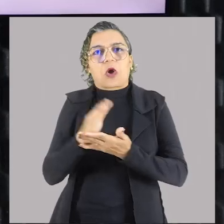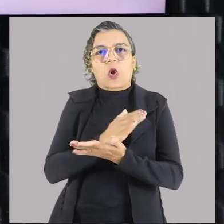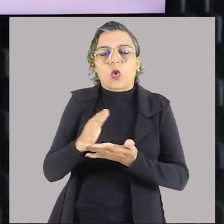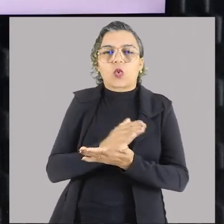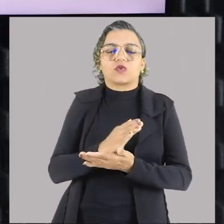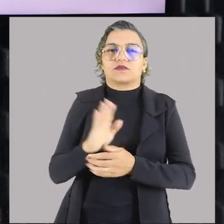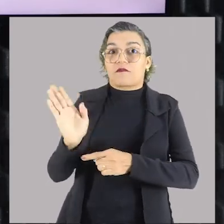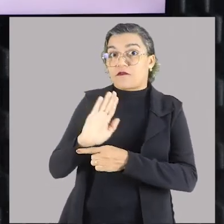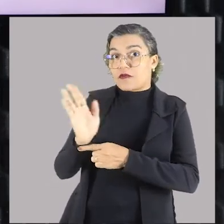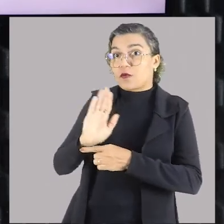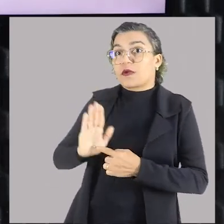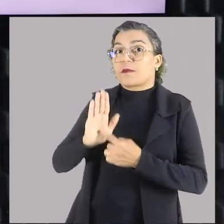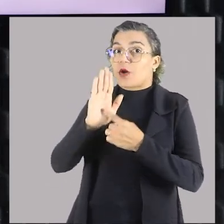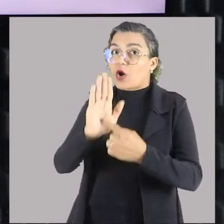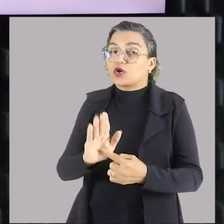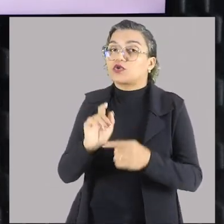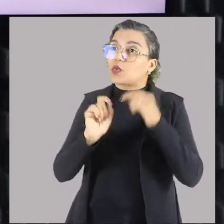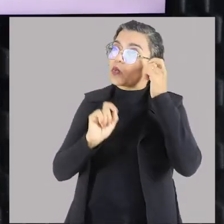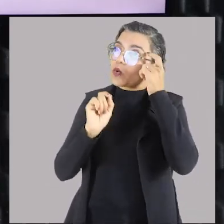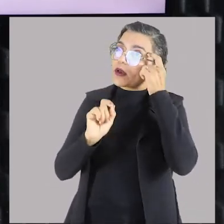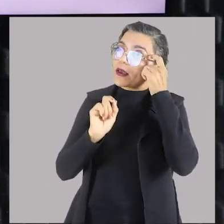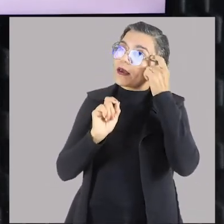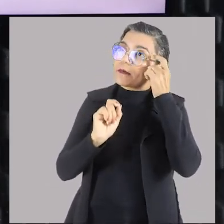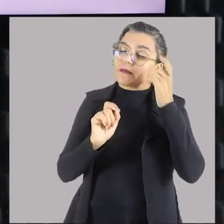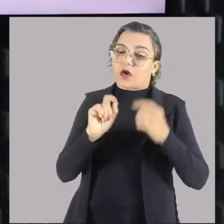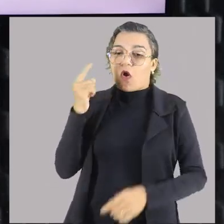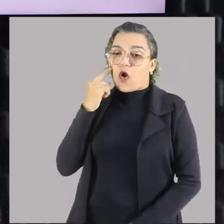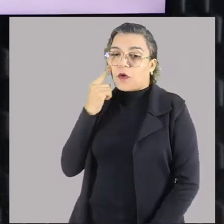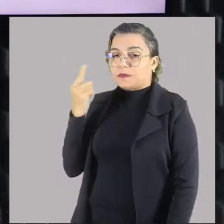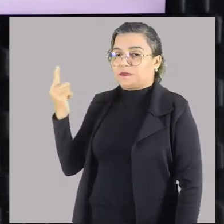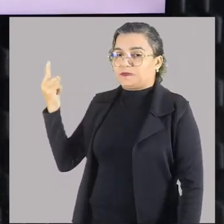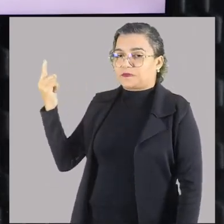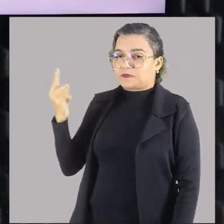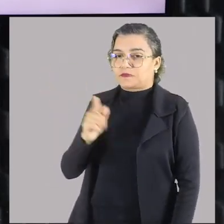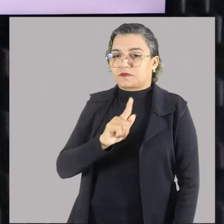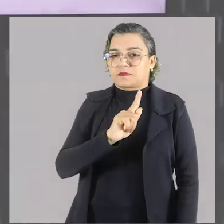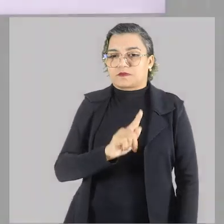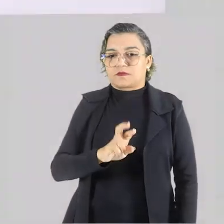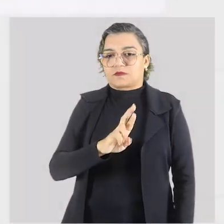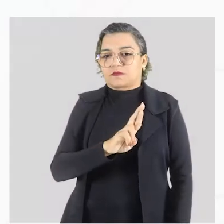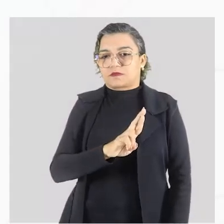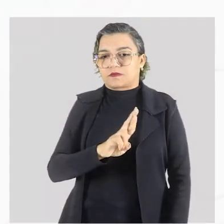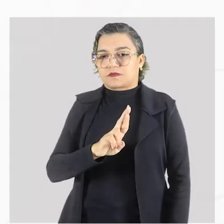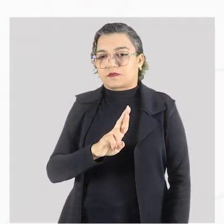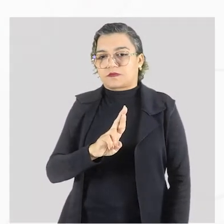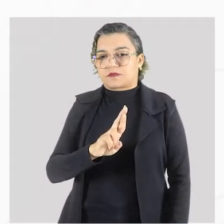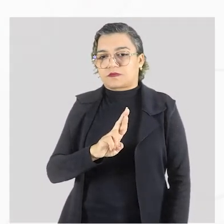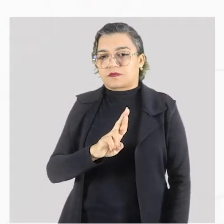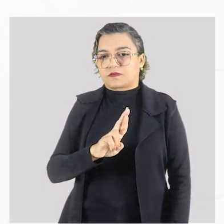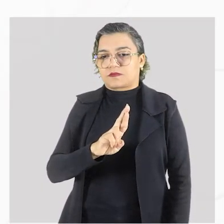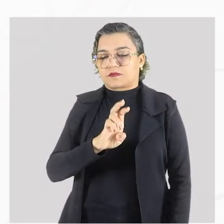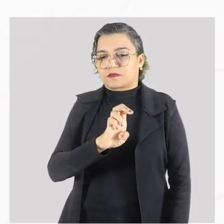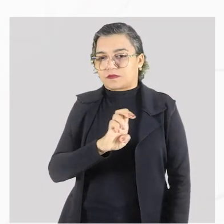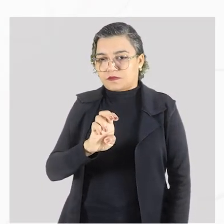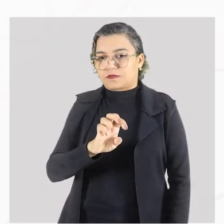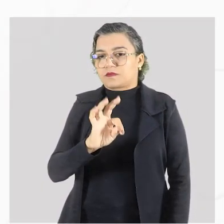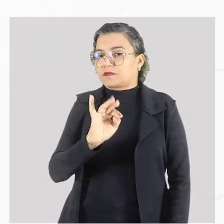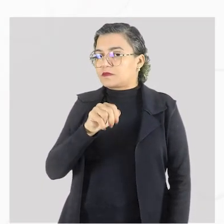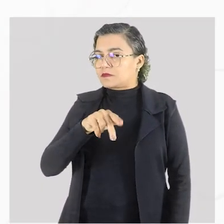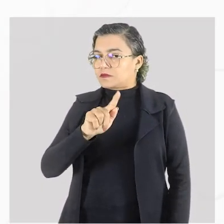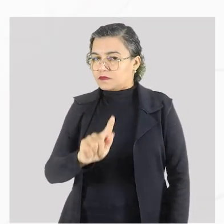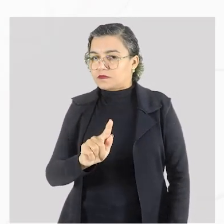ou série são os greeting rhymes ou farewell rhymes, que são as rimas. Então, talvez vocês já ouviram, por exemplo,